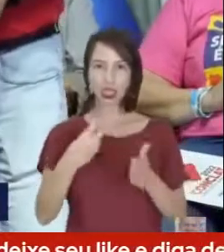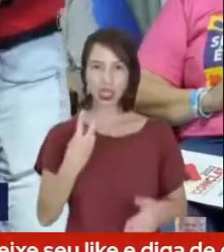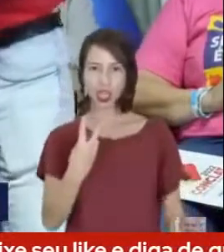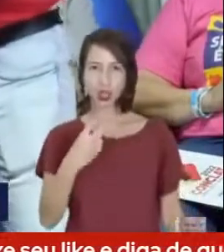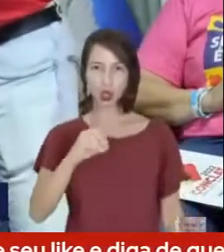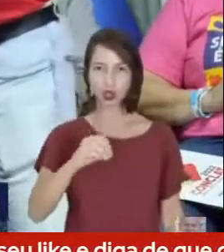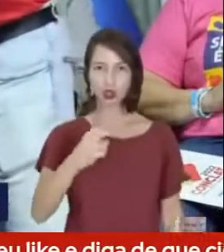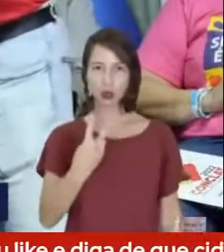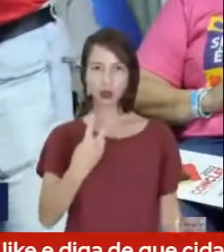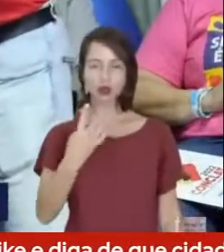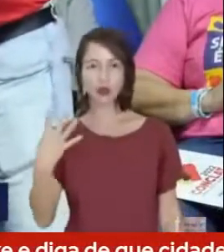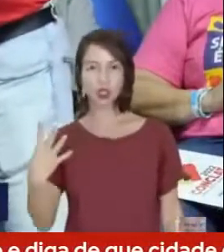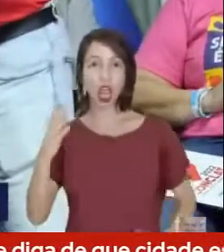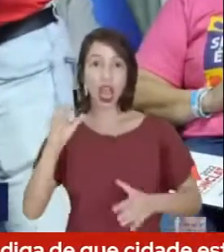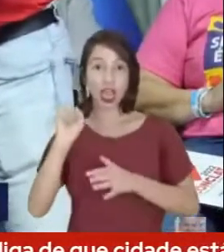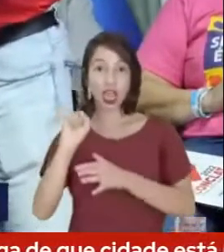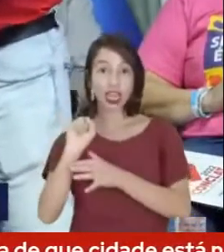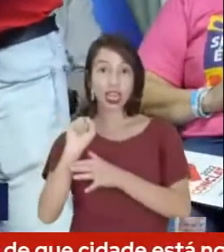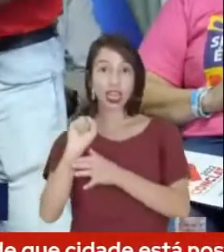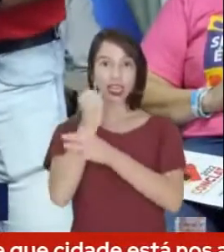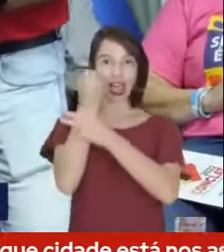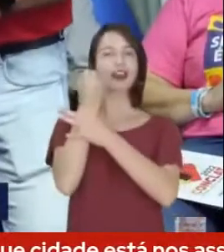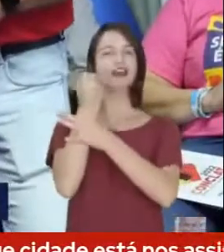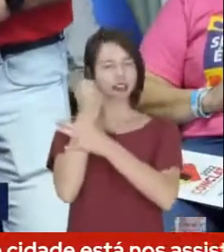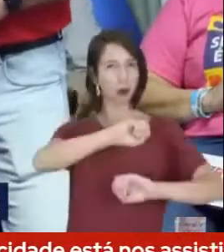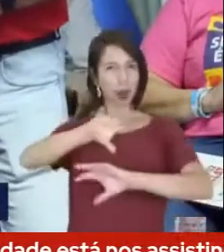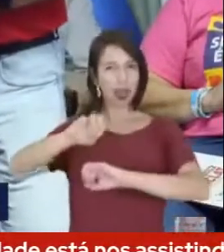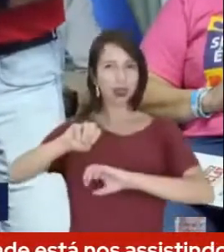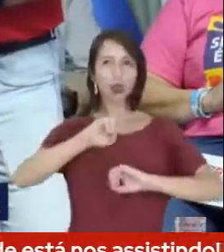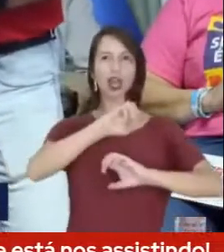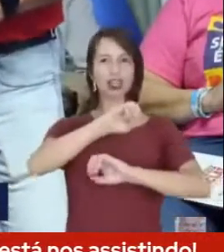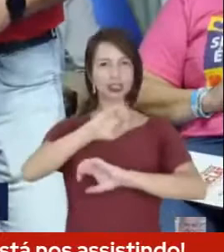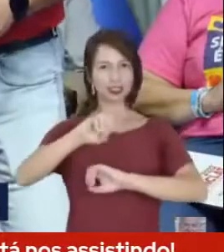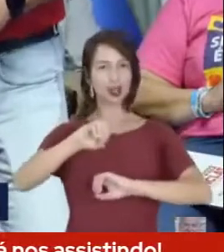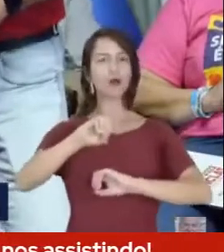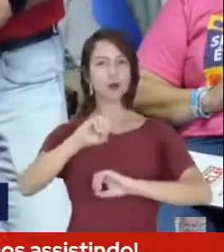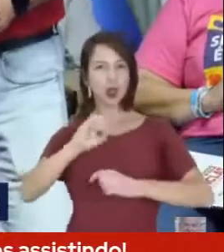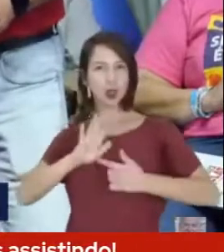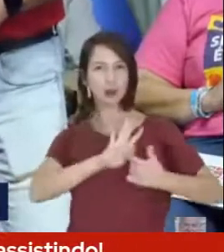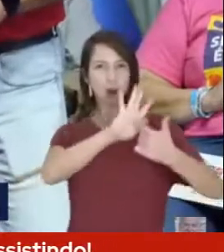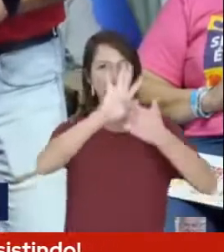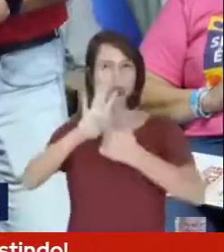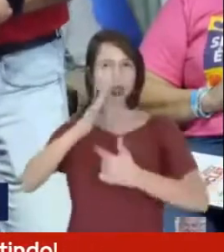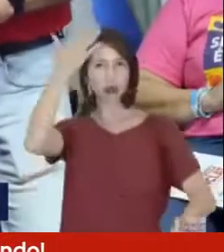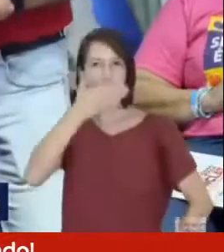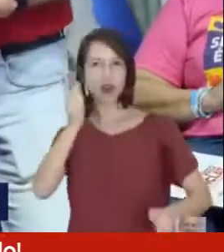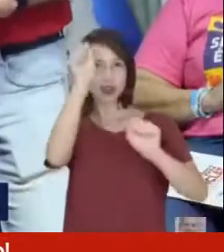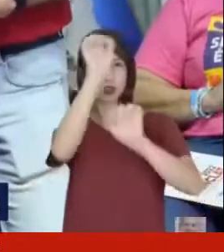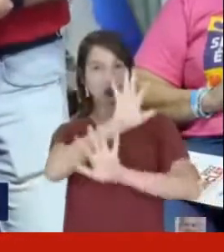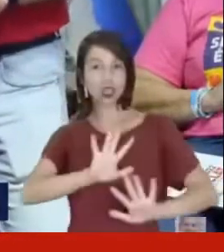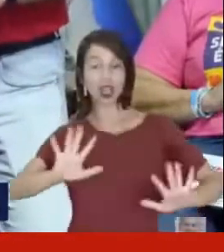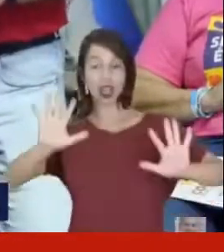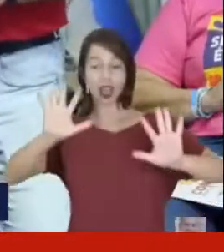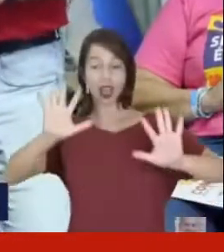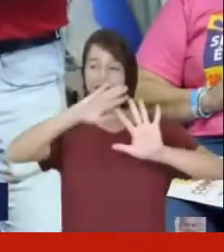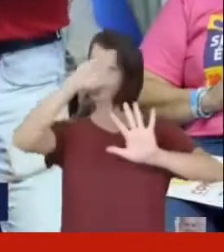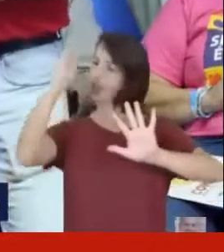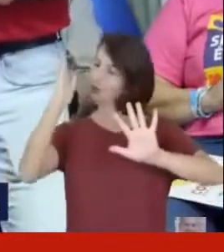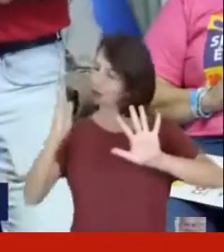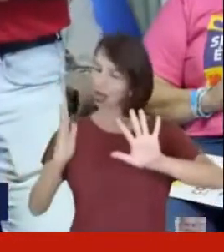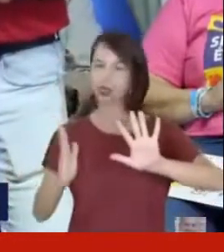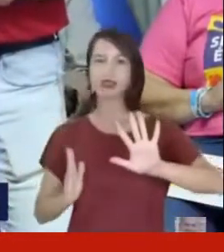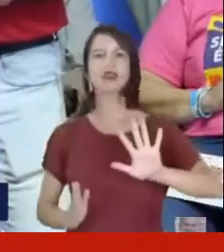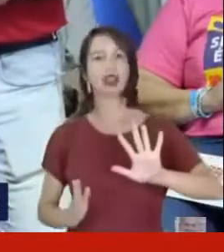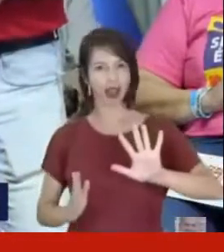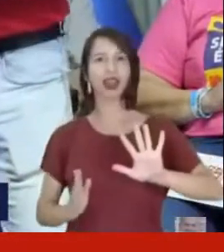nós comemoramos no dia de hoje, 14 de abril, que é o dia de luta nacional pela